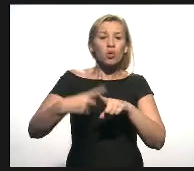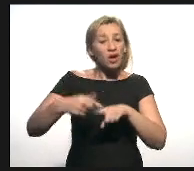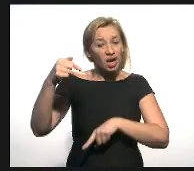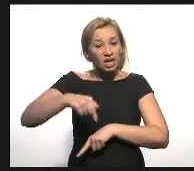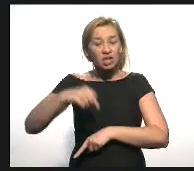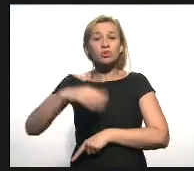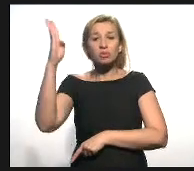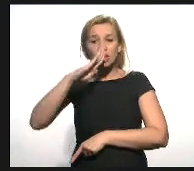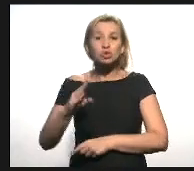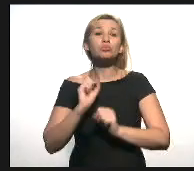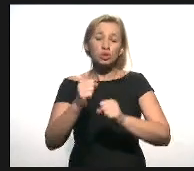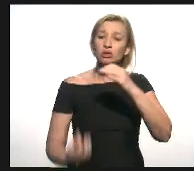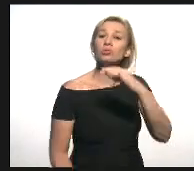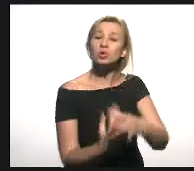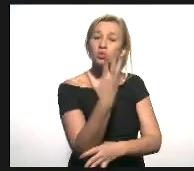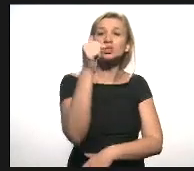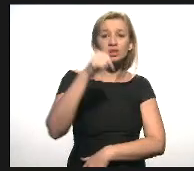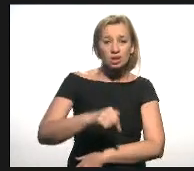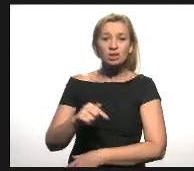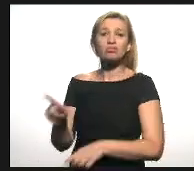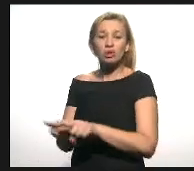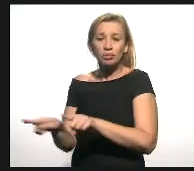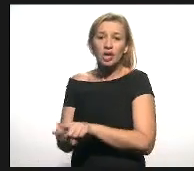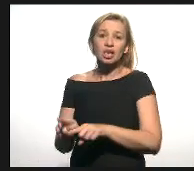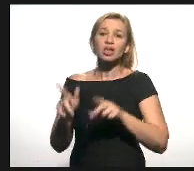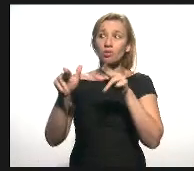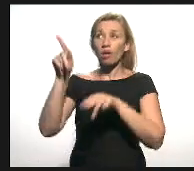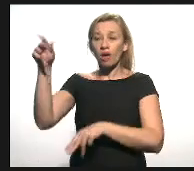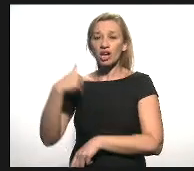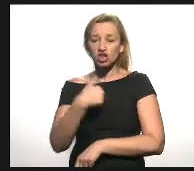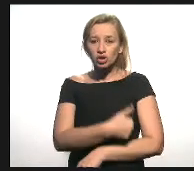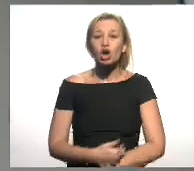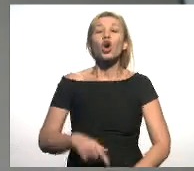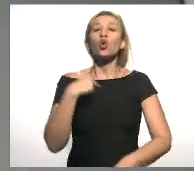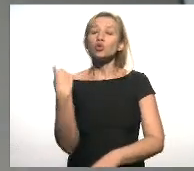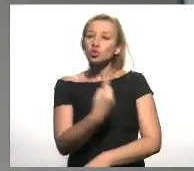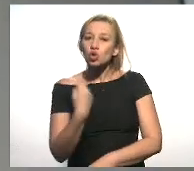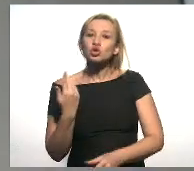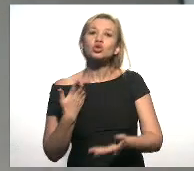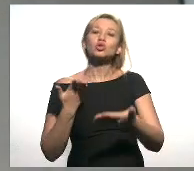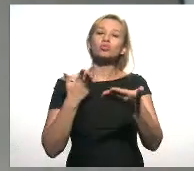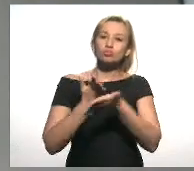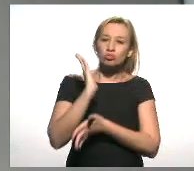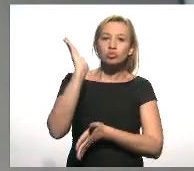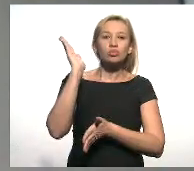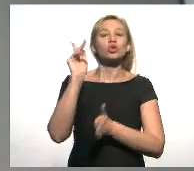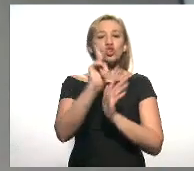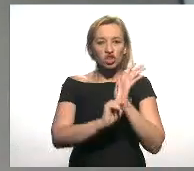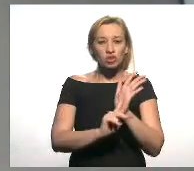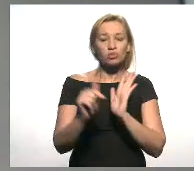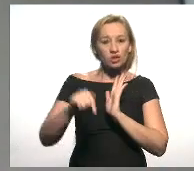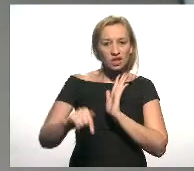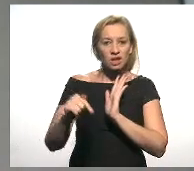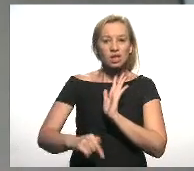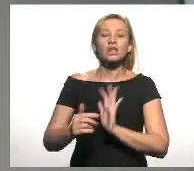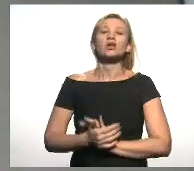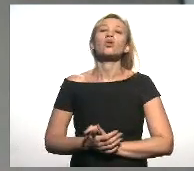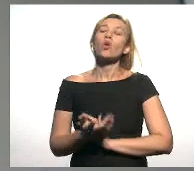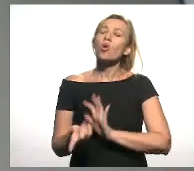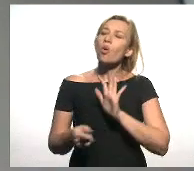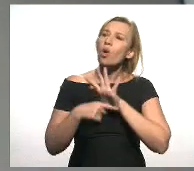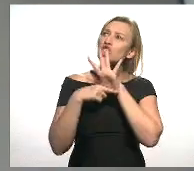esses equipamentos. Então, o nosso projeto foi aprovado aqui na casa, inclusive com a